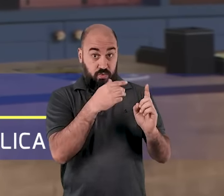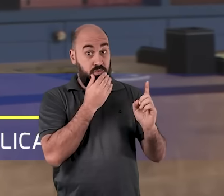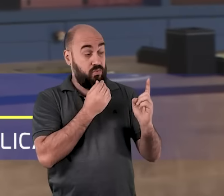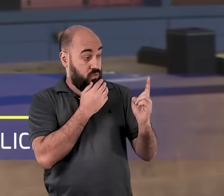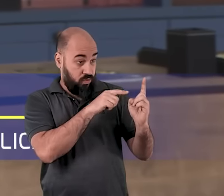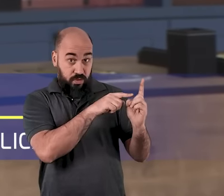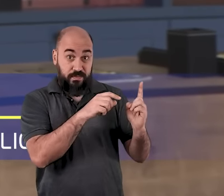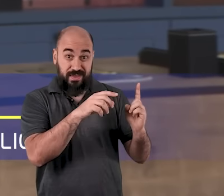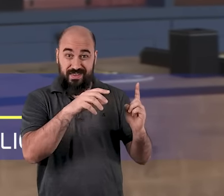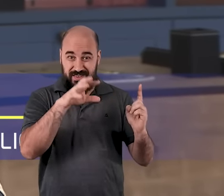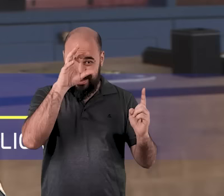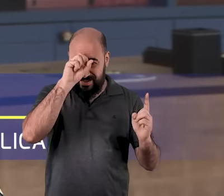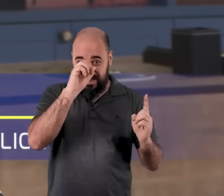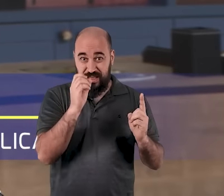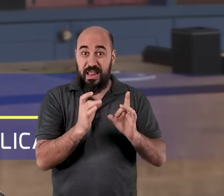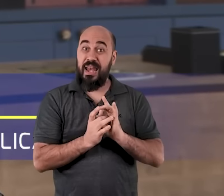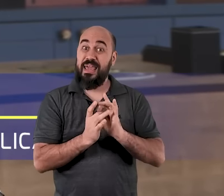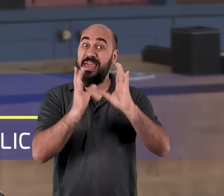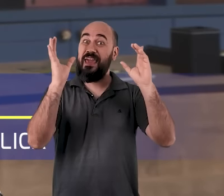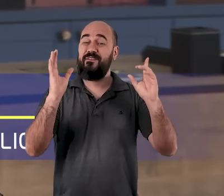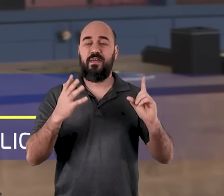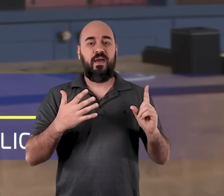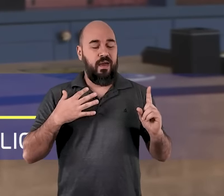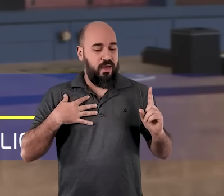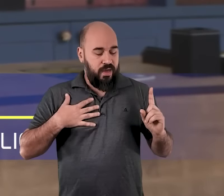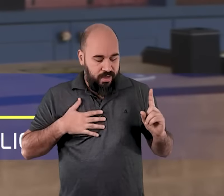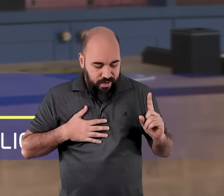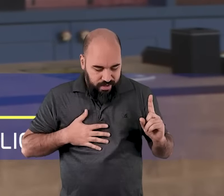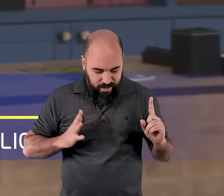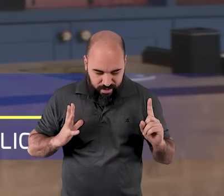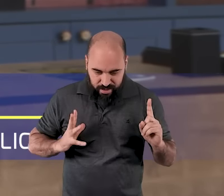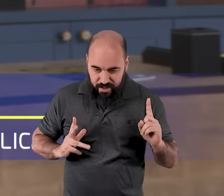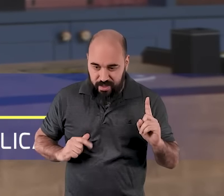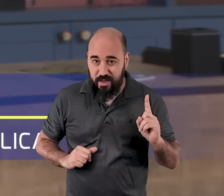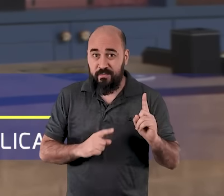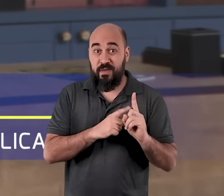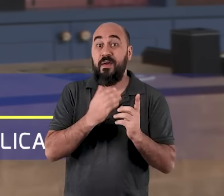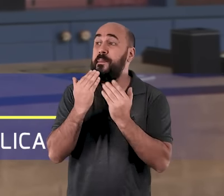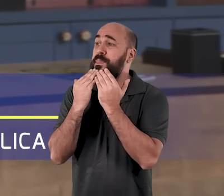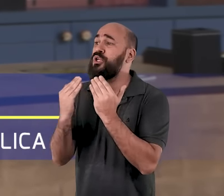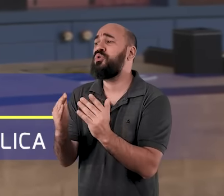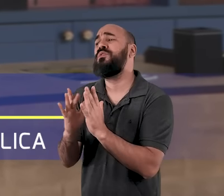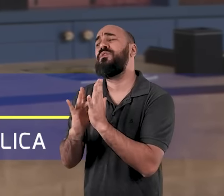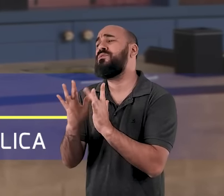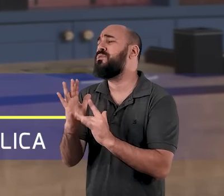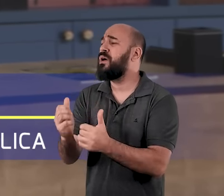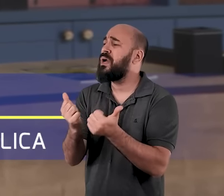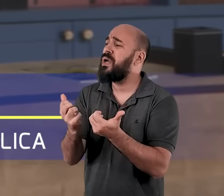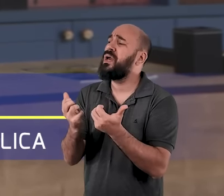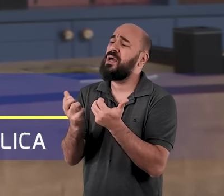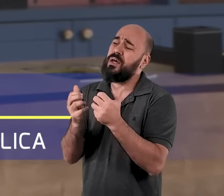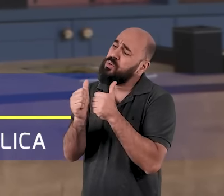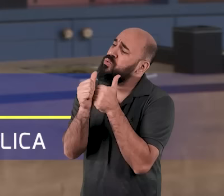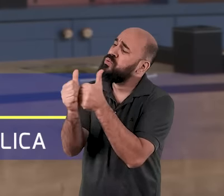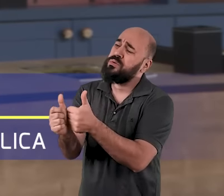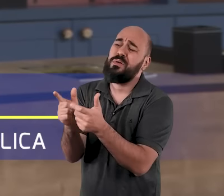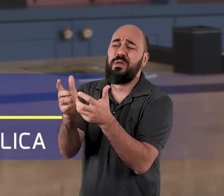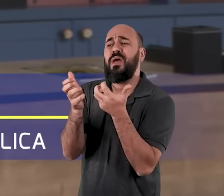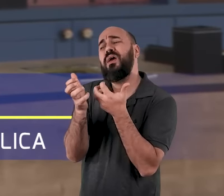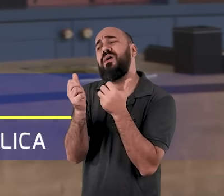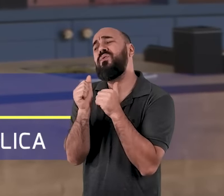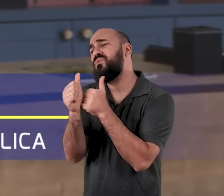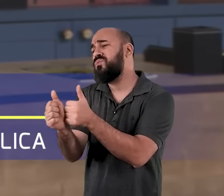Jesus libertou do mal, está escrito, com insistência, ele pede que Jesus o